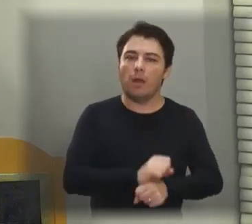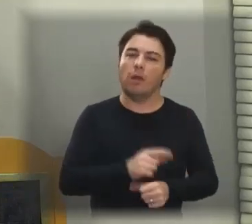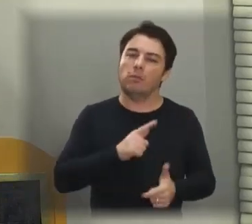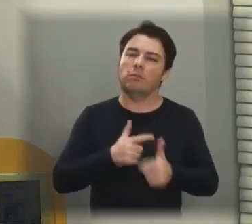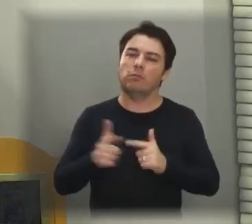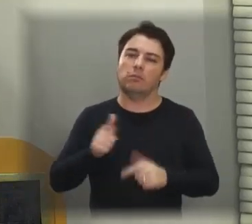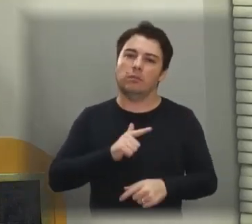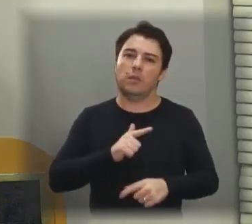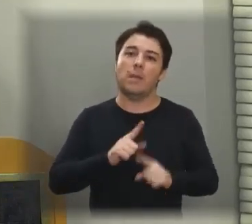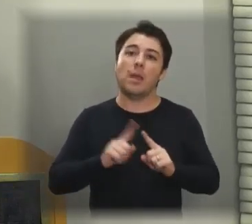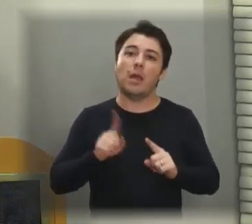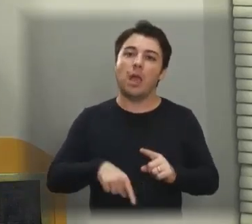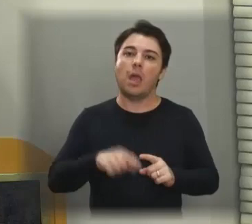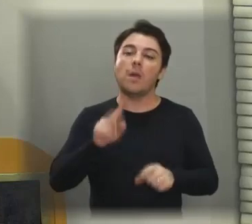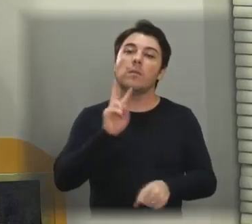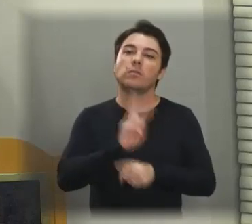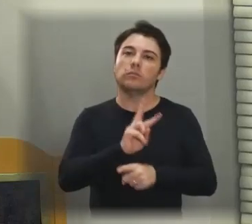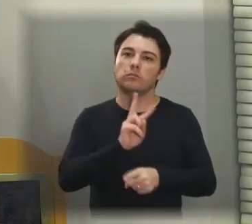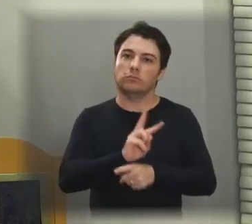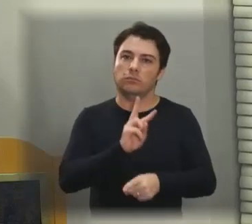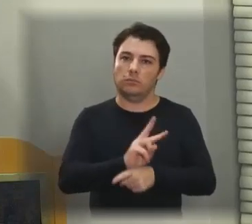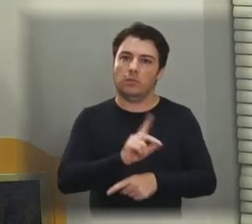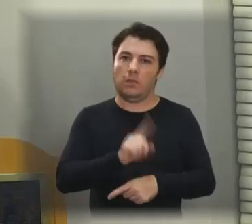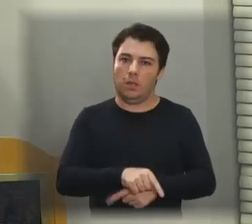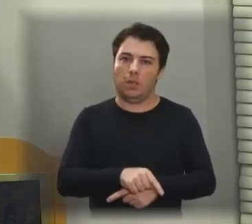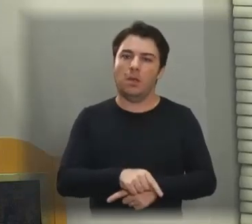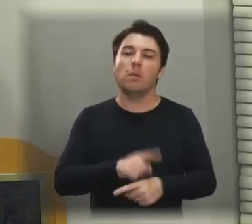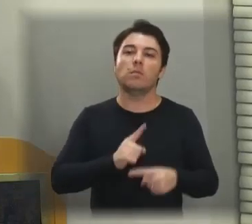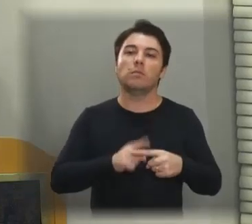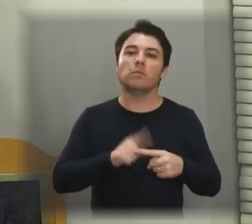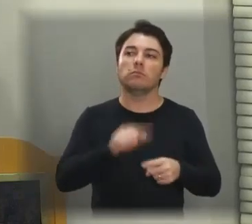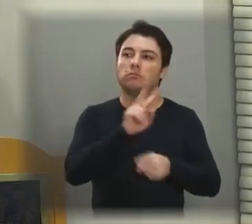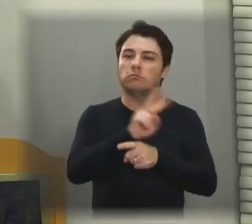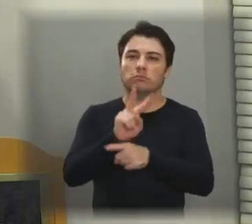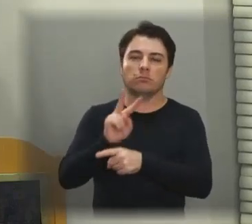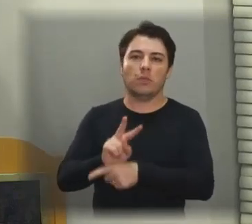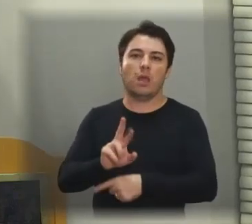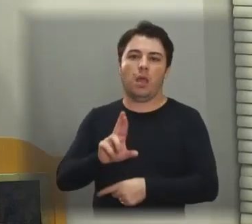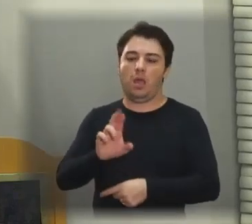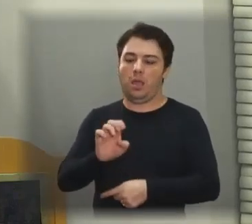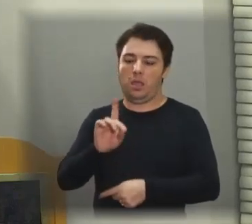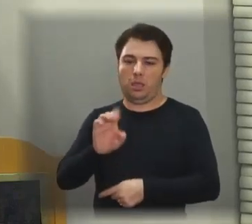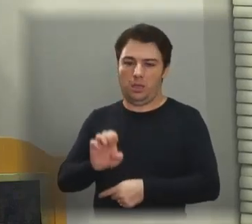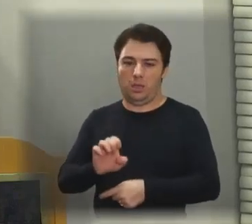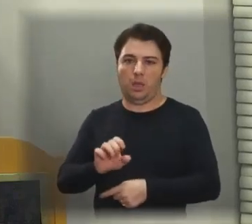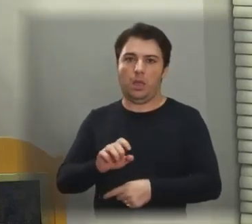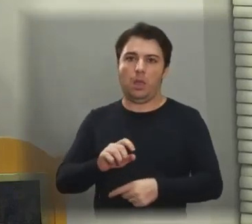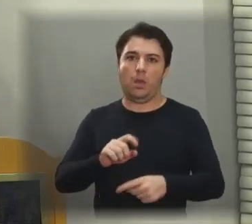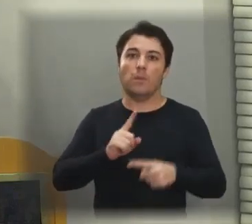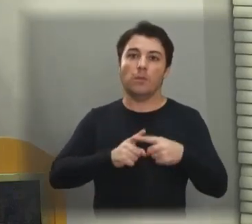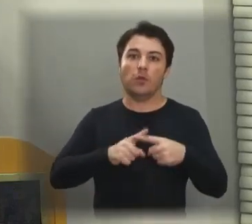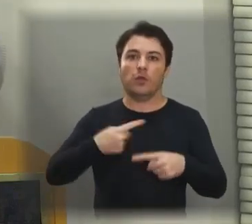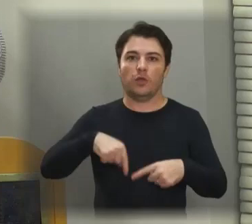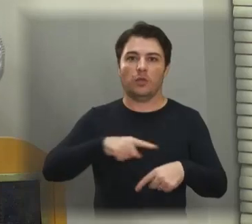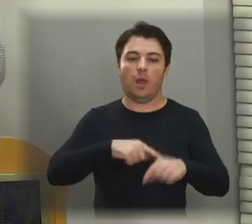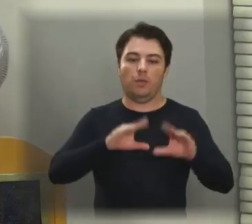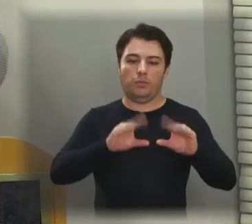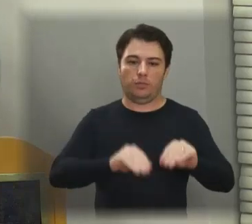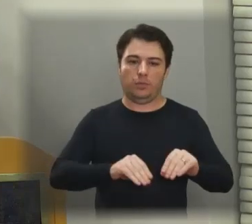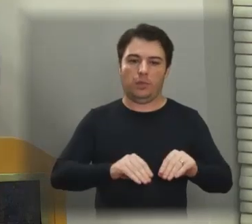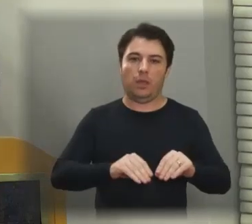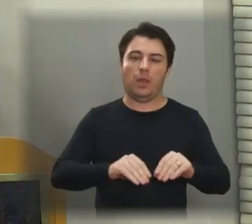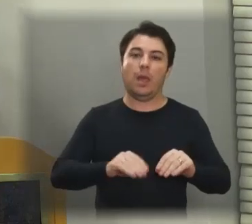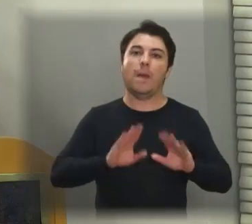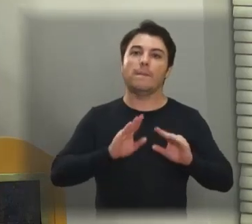tem esse problema mas é por proteção Filosofia de proteção é pra que realmente Preserve a rede esse defeito a gente desliga o defeito